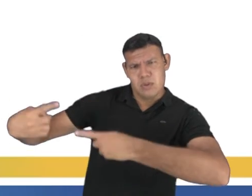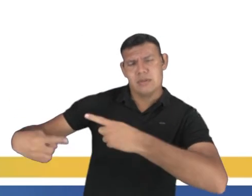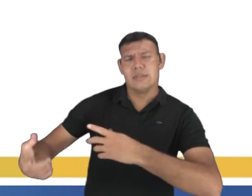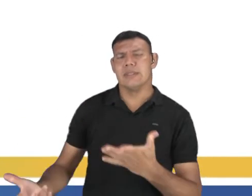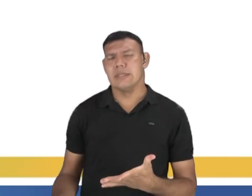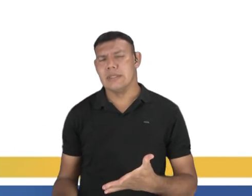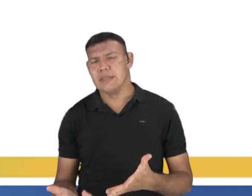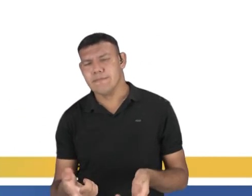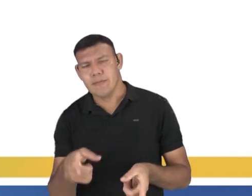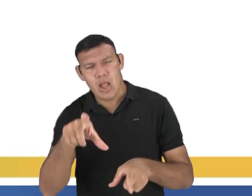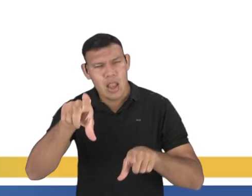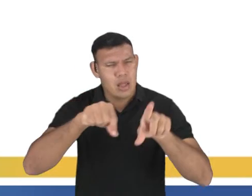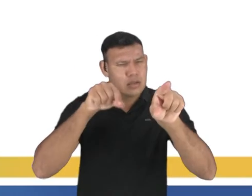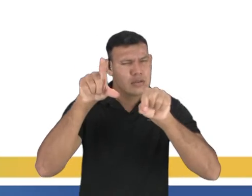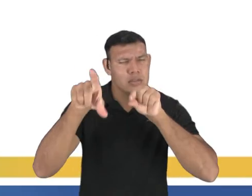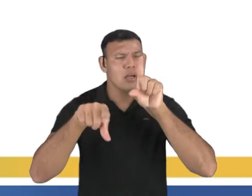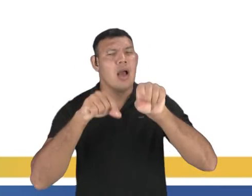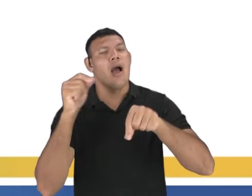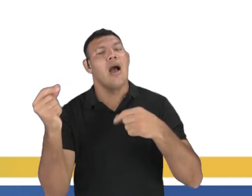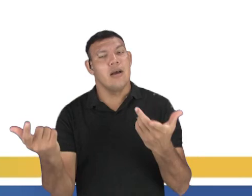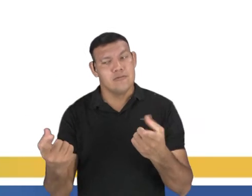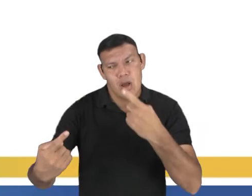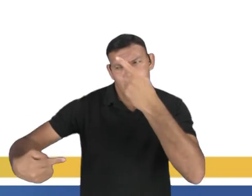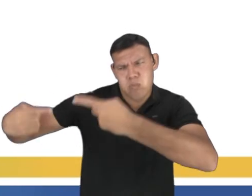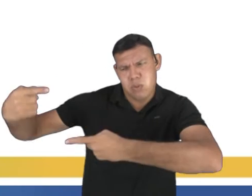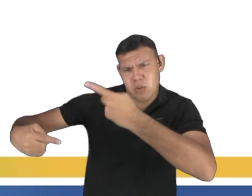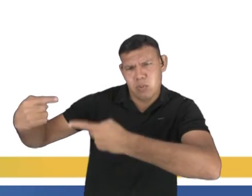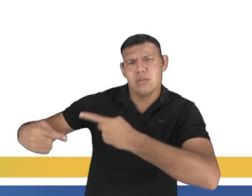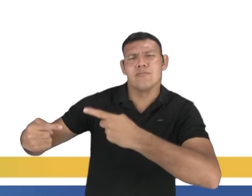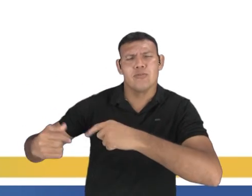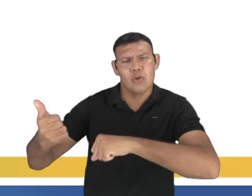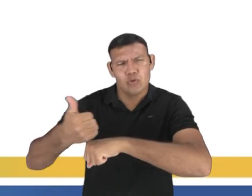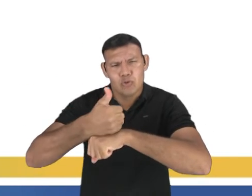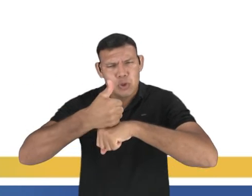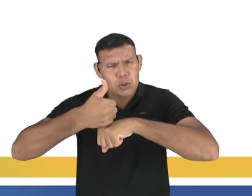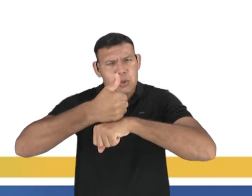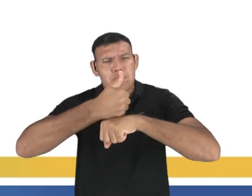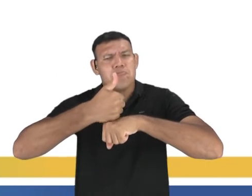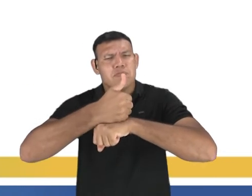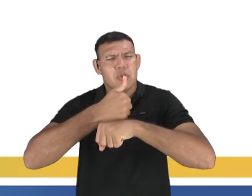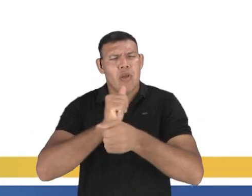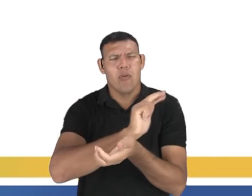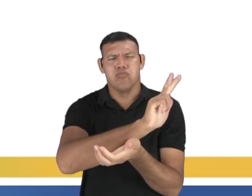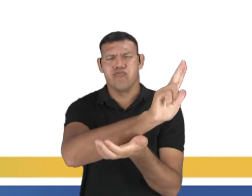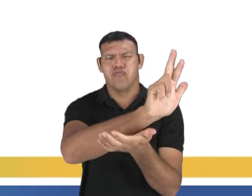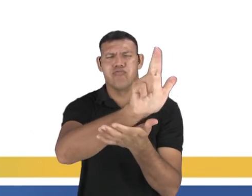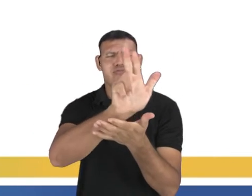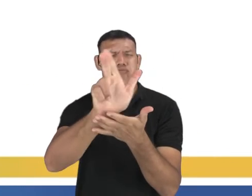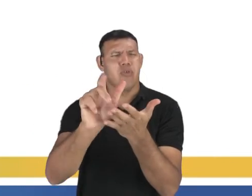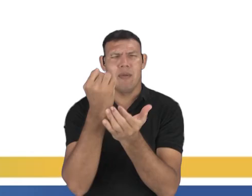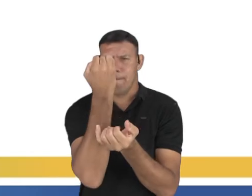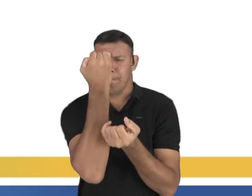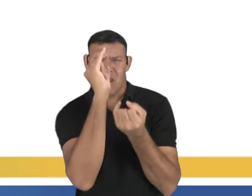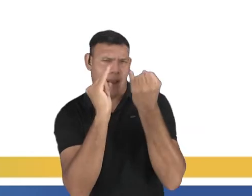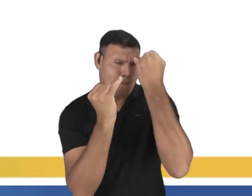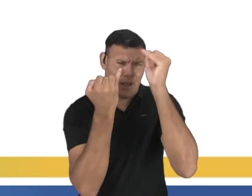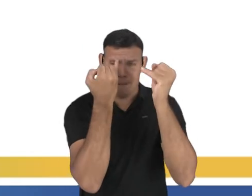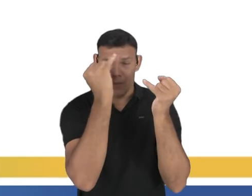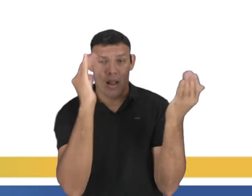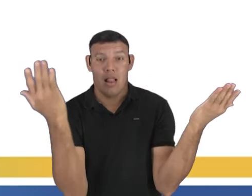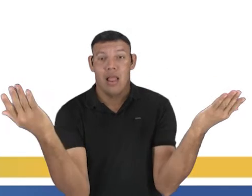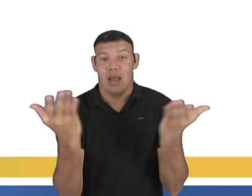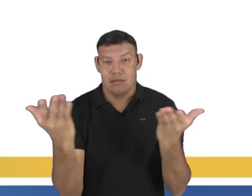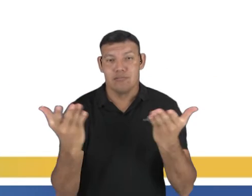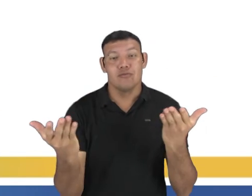de uma decisão, ele precisa ser um debate qualificado, com uma diversidade de ideias. Agora vamos